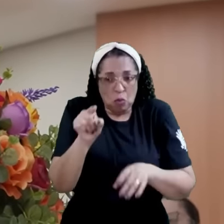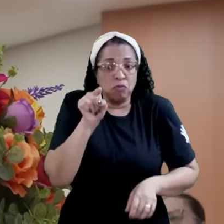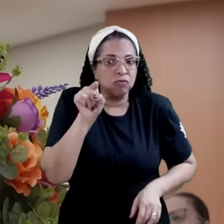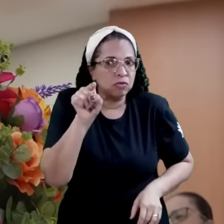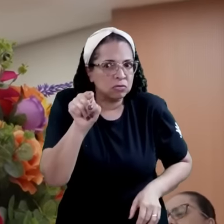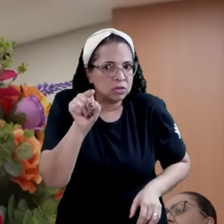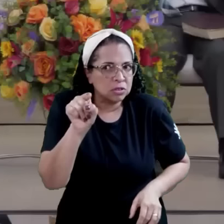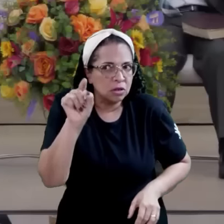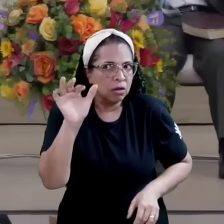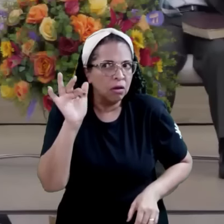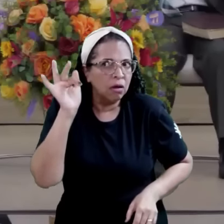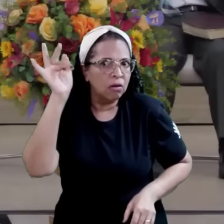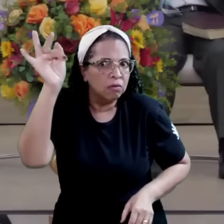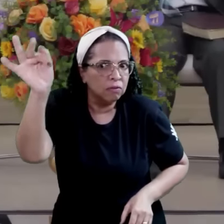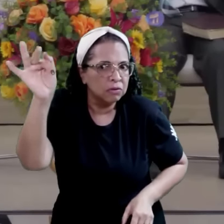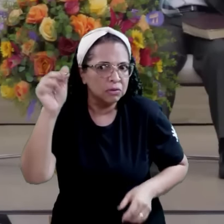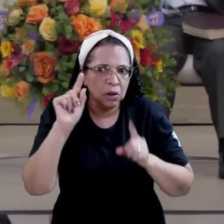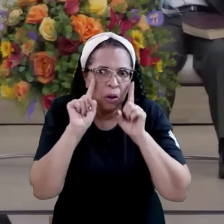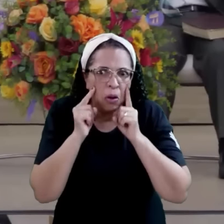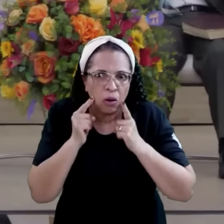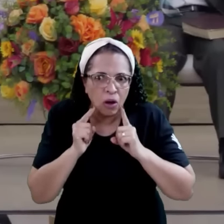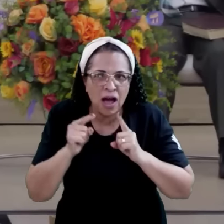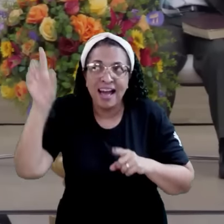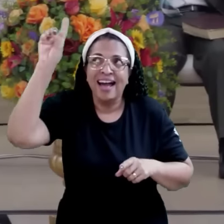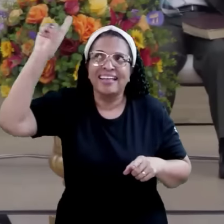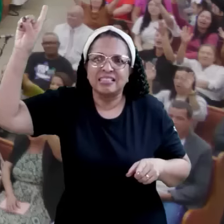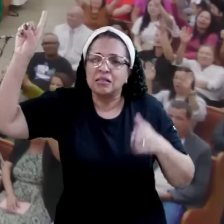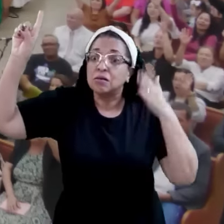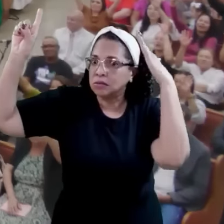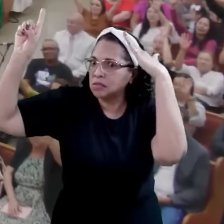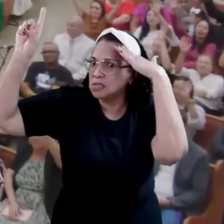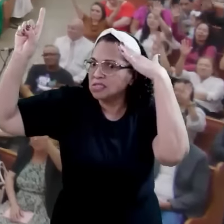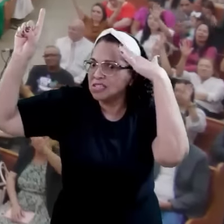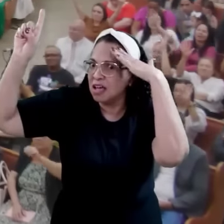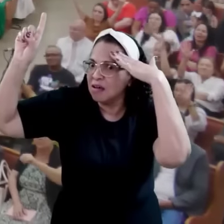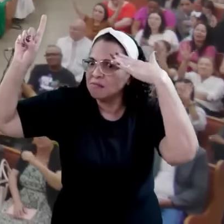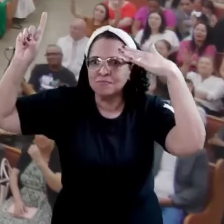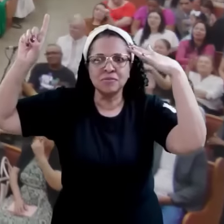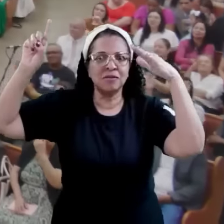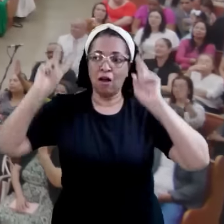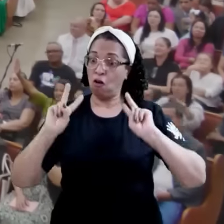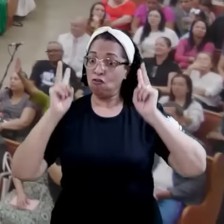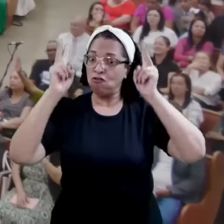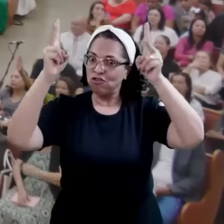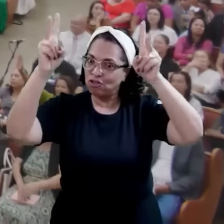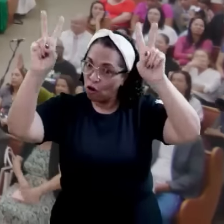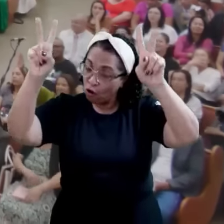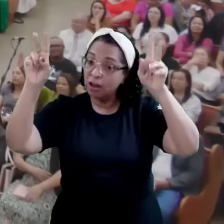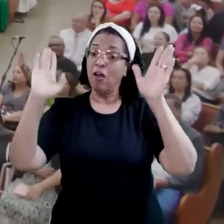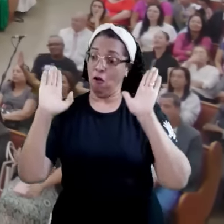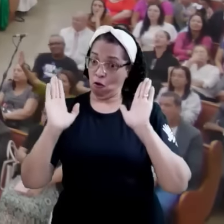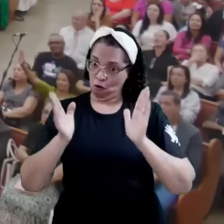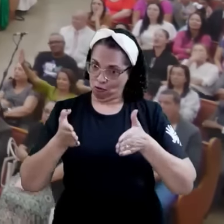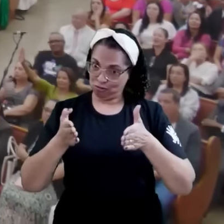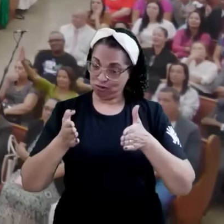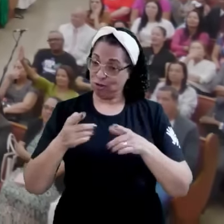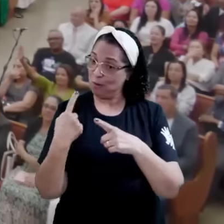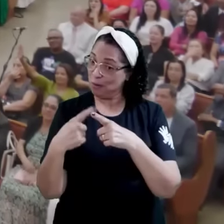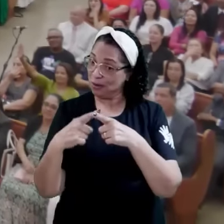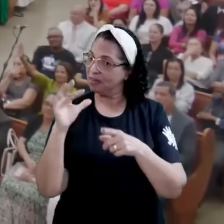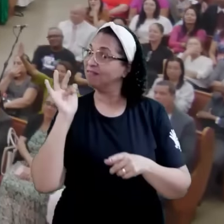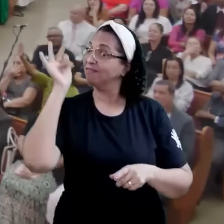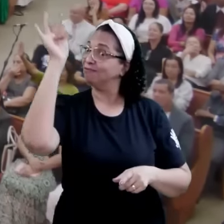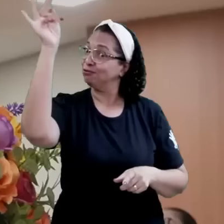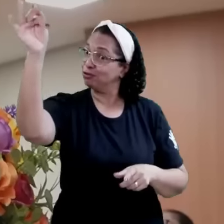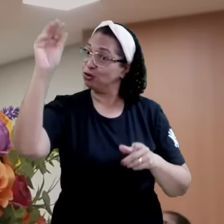Sepultura lá é um glória teu aqui Deus te dá vitória lá não se preocupe com amanhã por quê